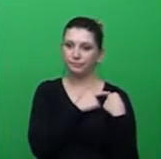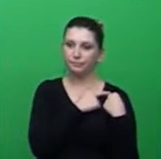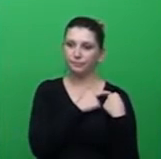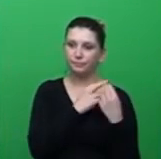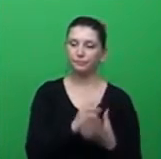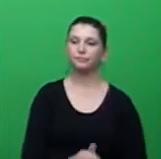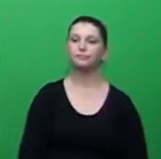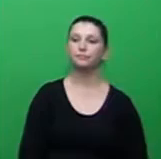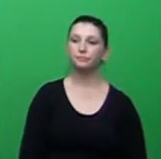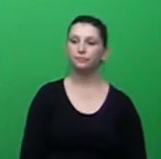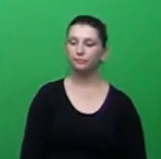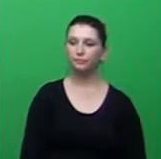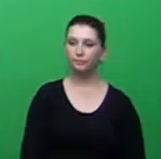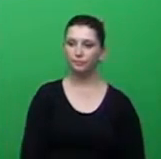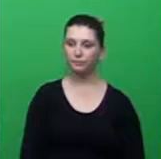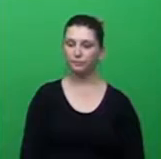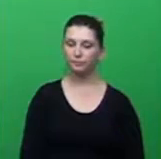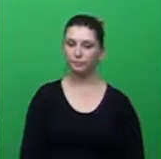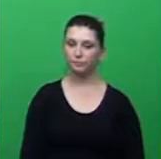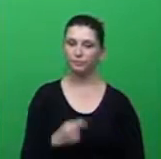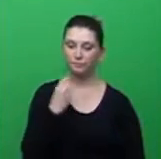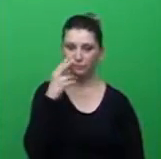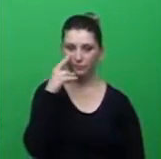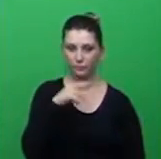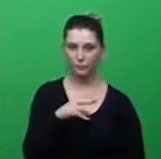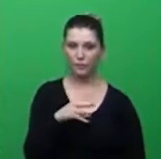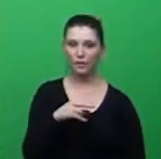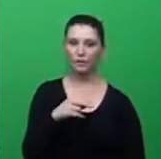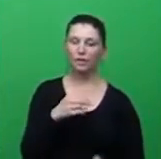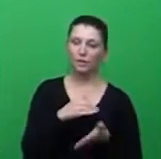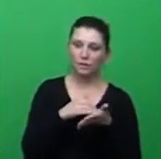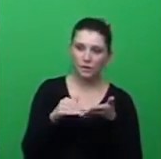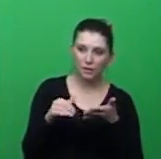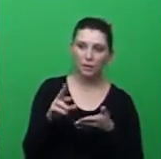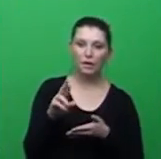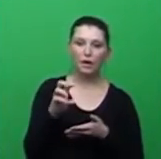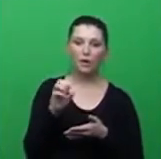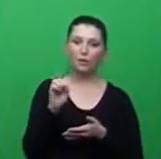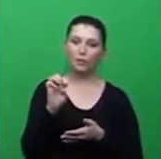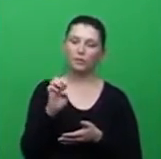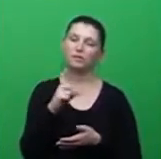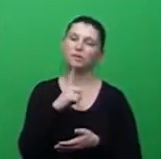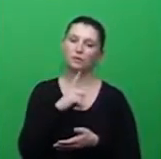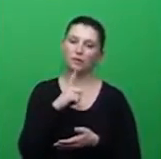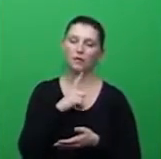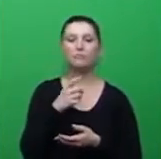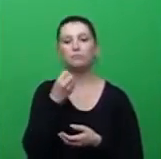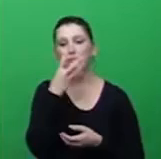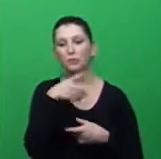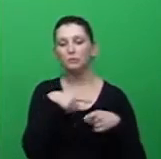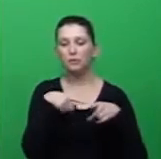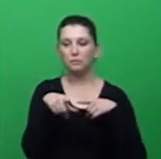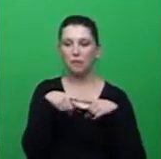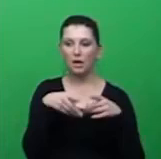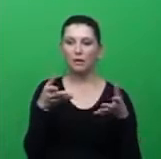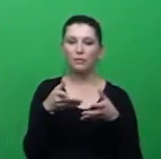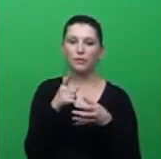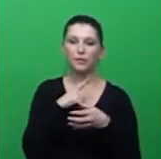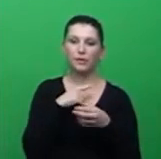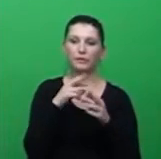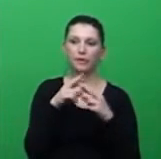aí a dedicação da secretária, né, da Rose Renault. Hoje ainda estiveram reunidos